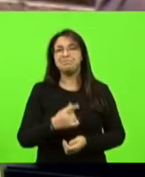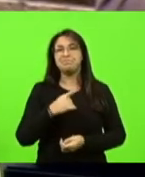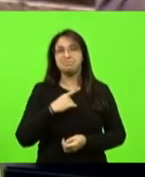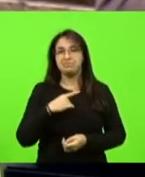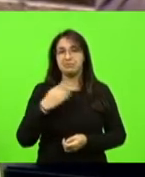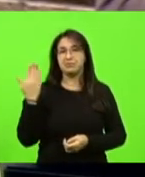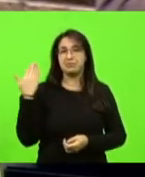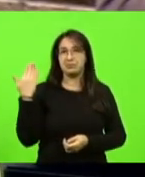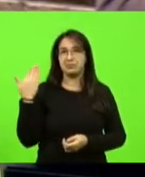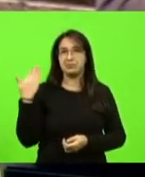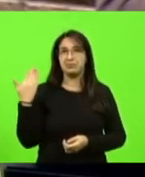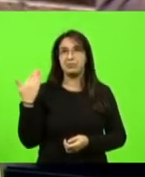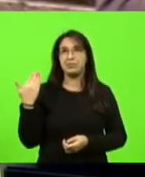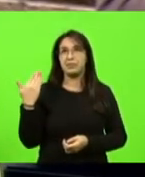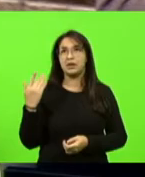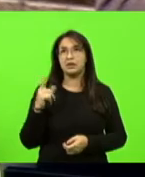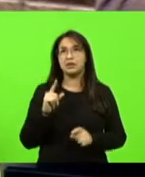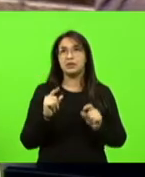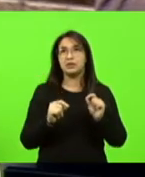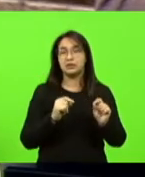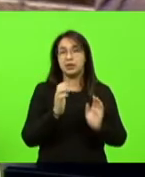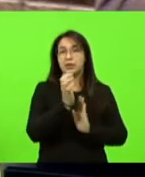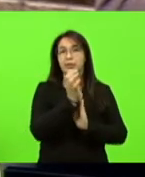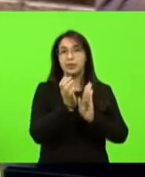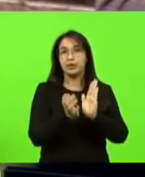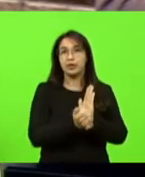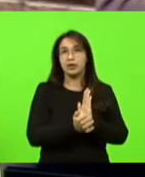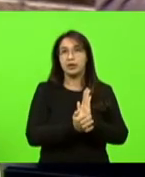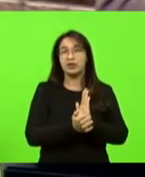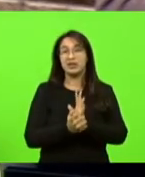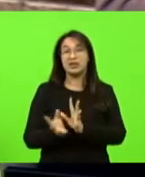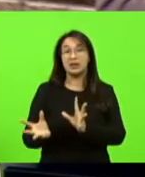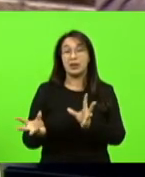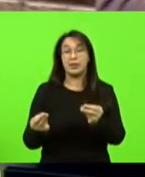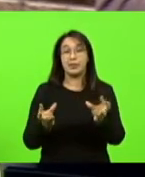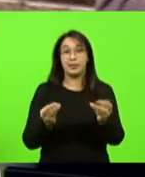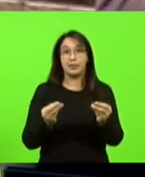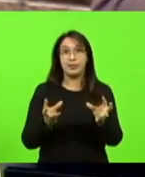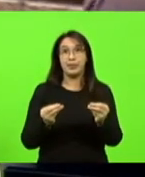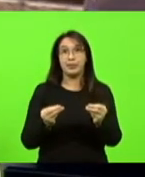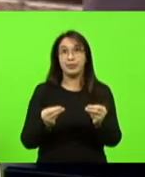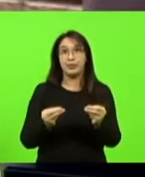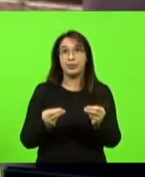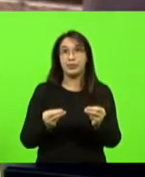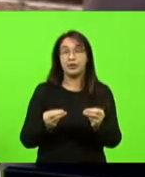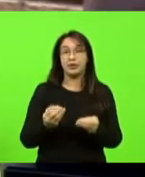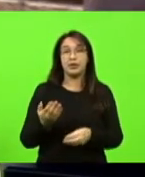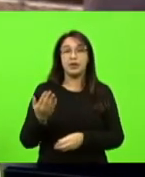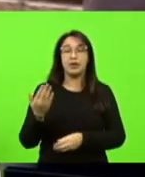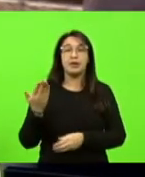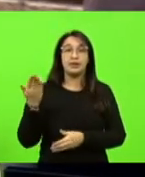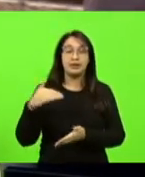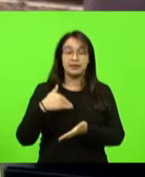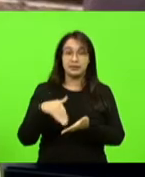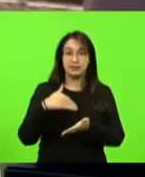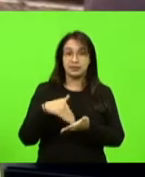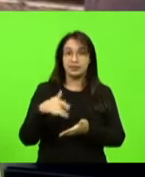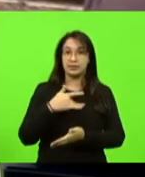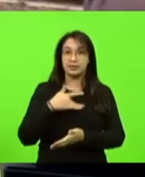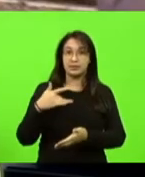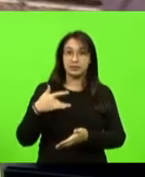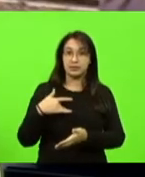Nós tínhamos aqui a burocracia tão grande que um convênio lá na Secretaria de Saúde para